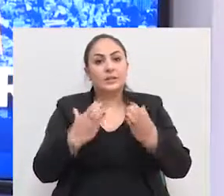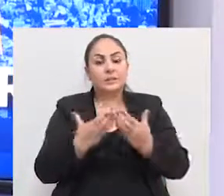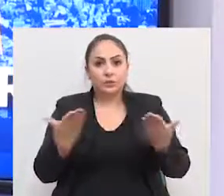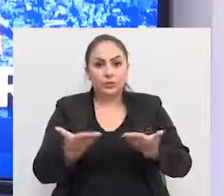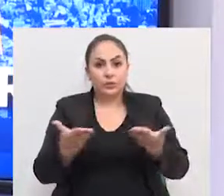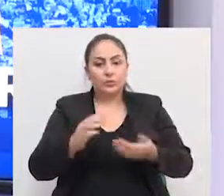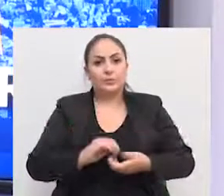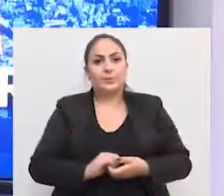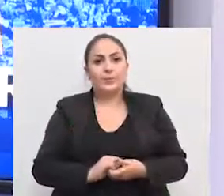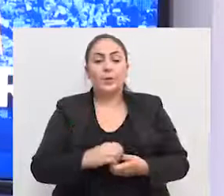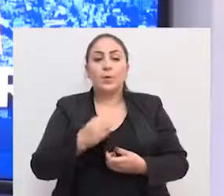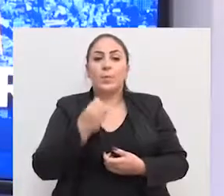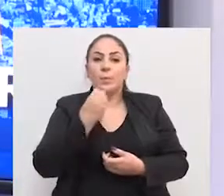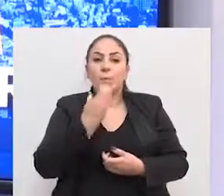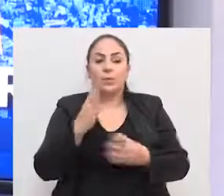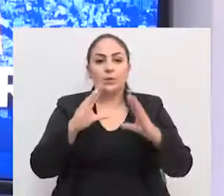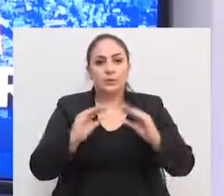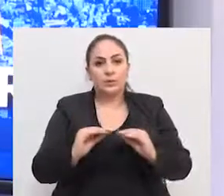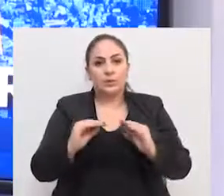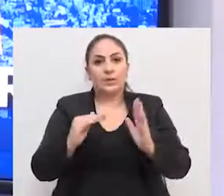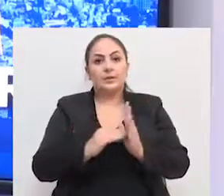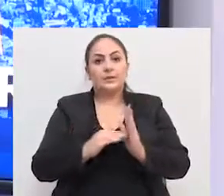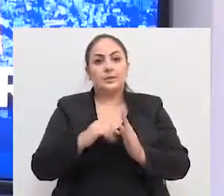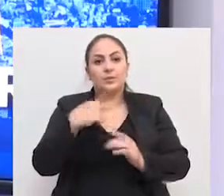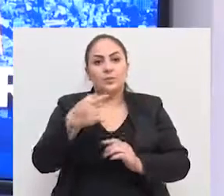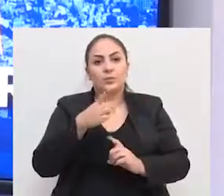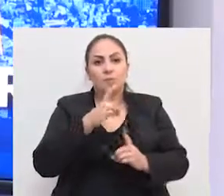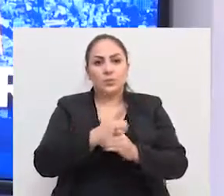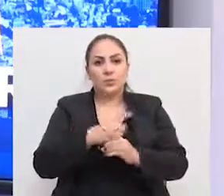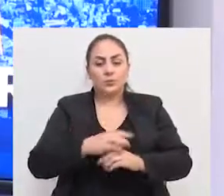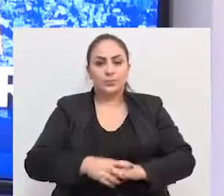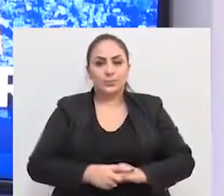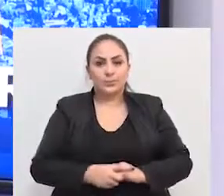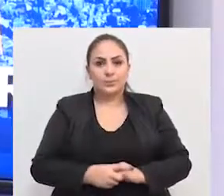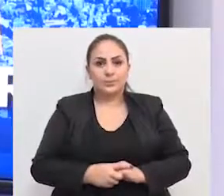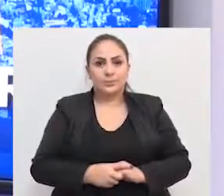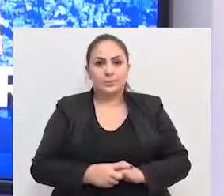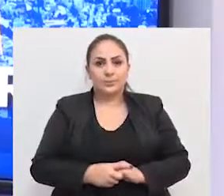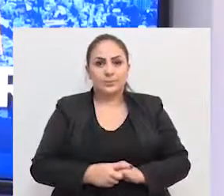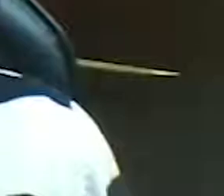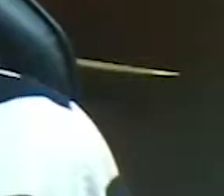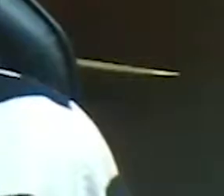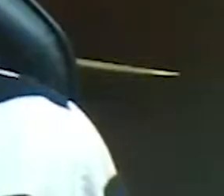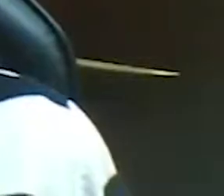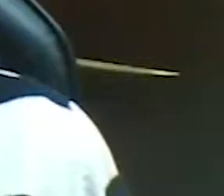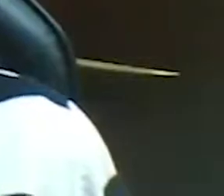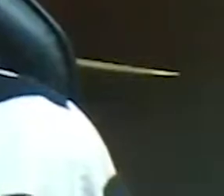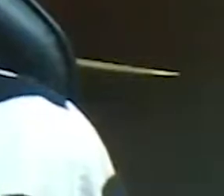Jornal da Câmara de hoje. Uma ótima noite e até a nossa próxima edição.